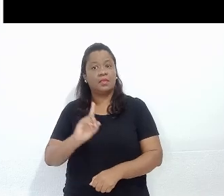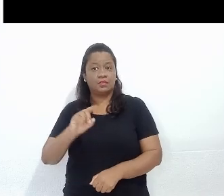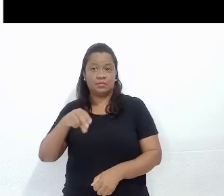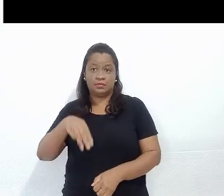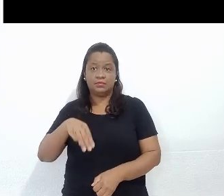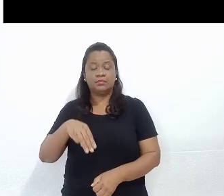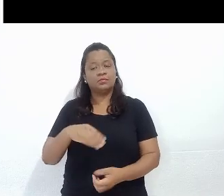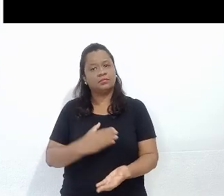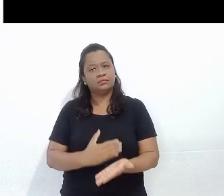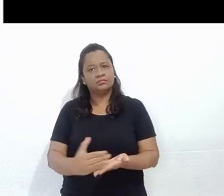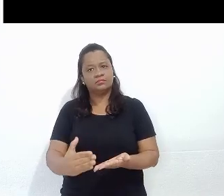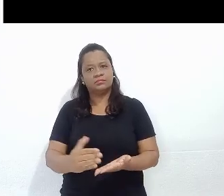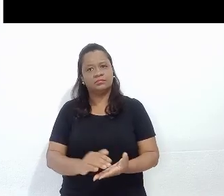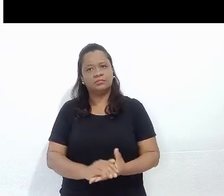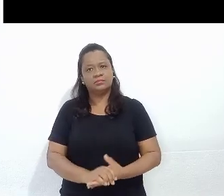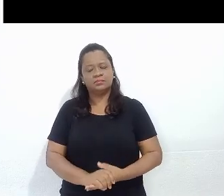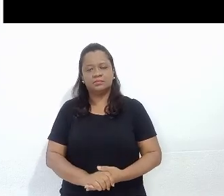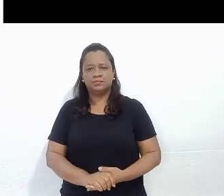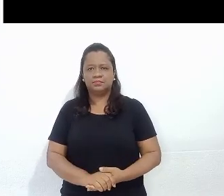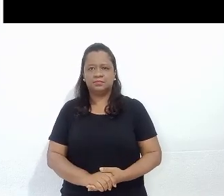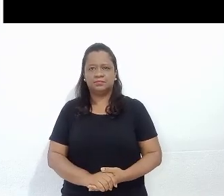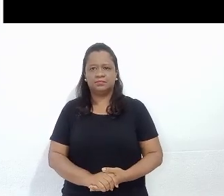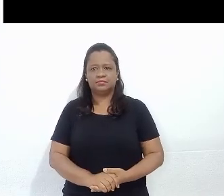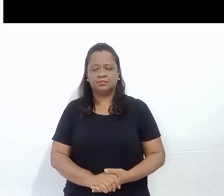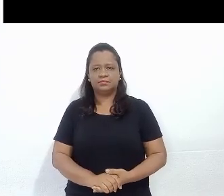minutinho e começa.